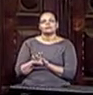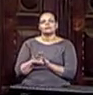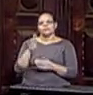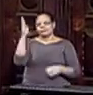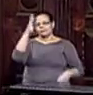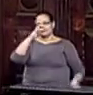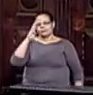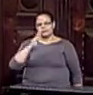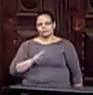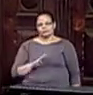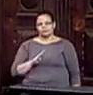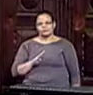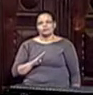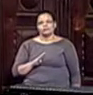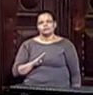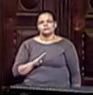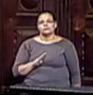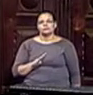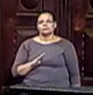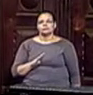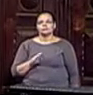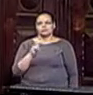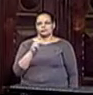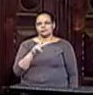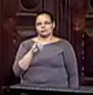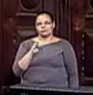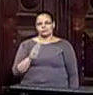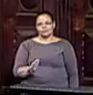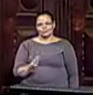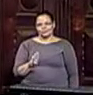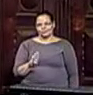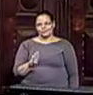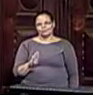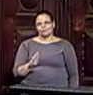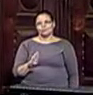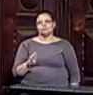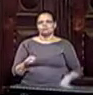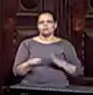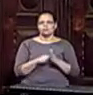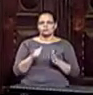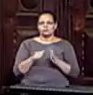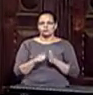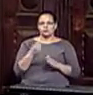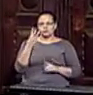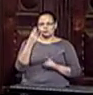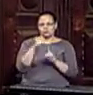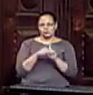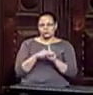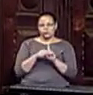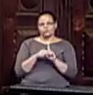do Brasil e o PIB do primeiro trimestre.